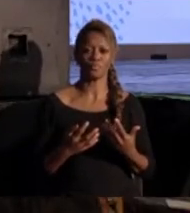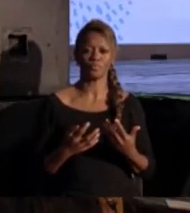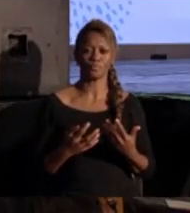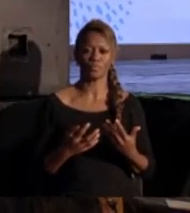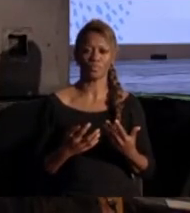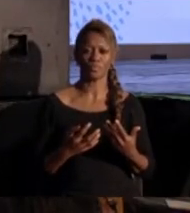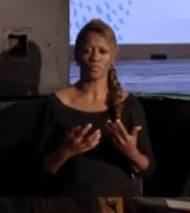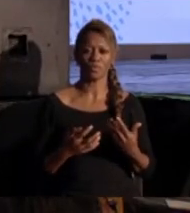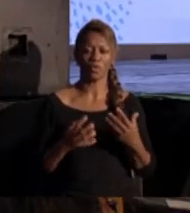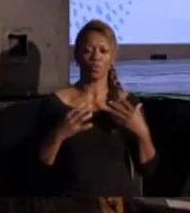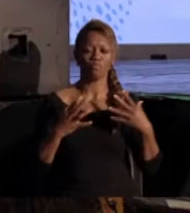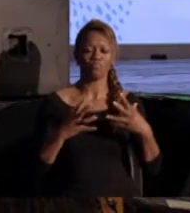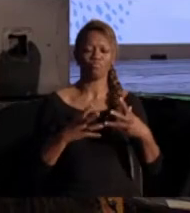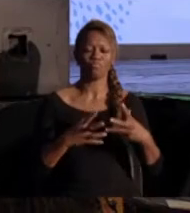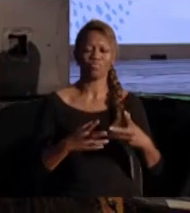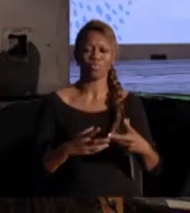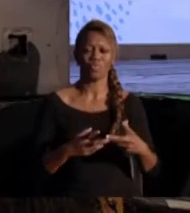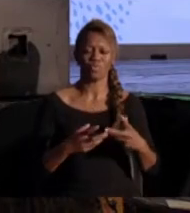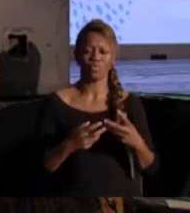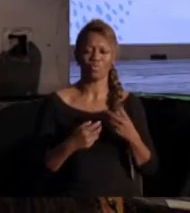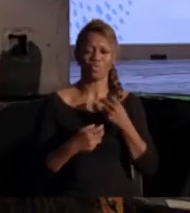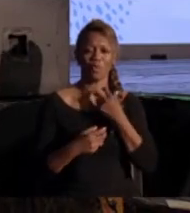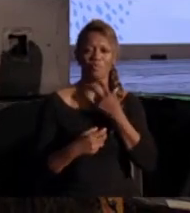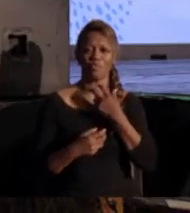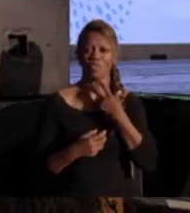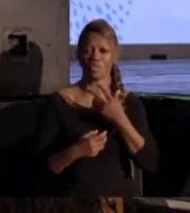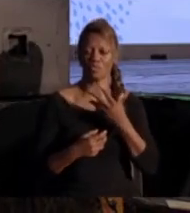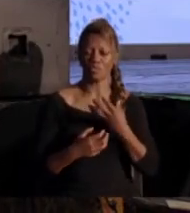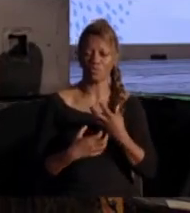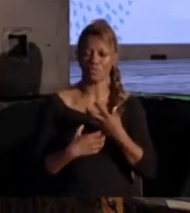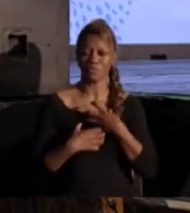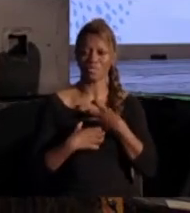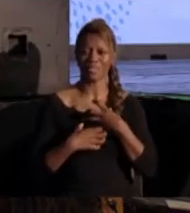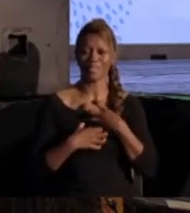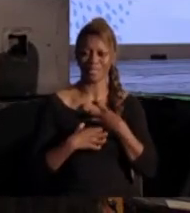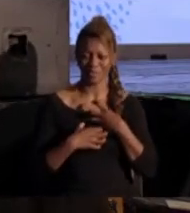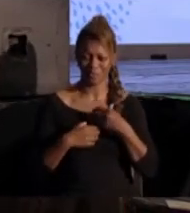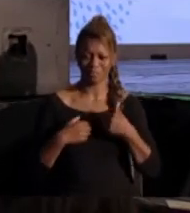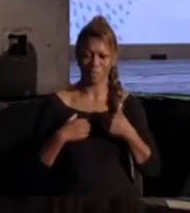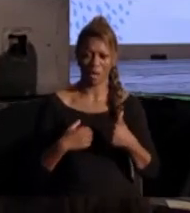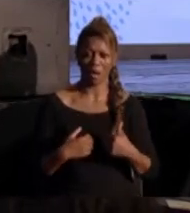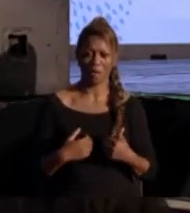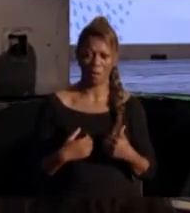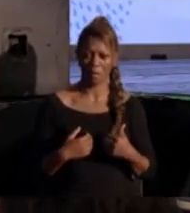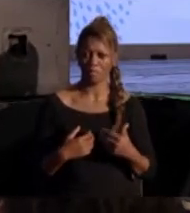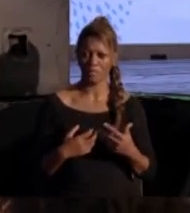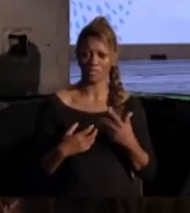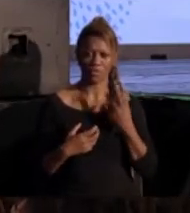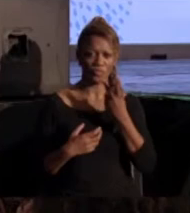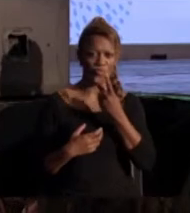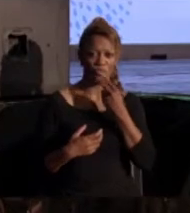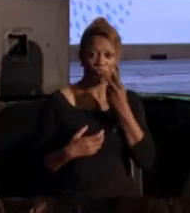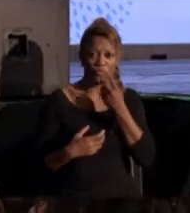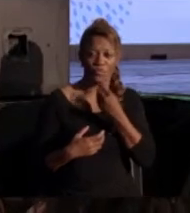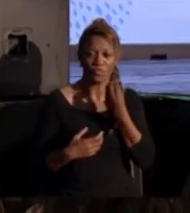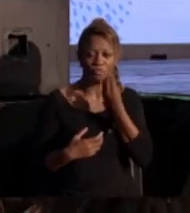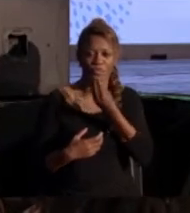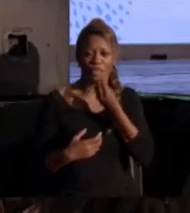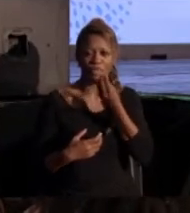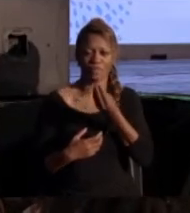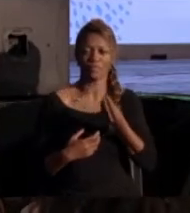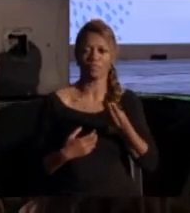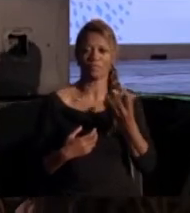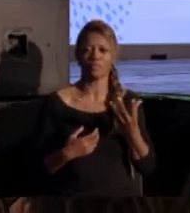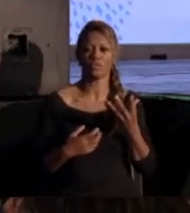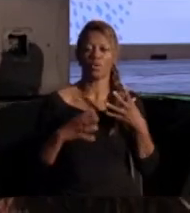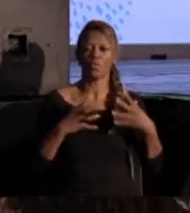esses trabalhos bucais, essas funções bucais, né, elas hoje, para mim, dialogam formidavelmente